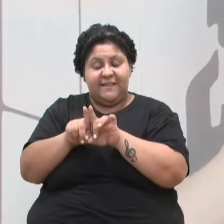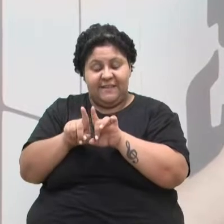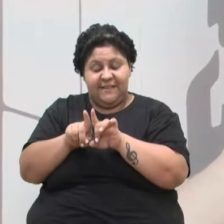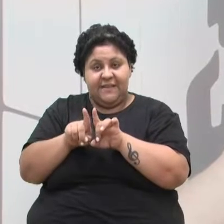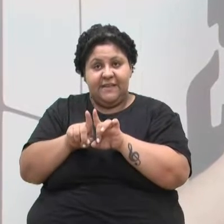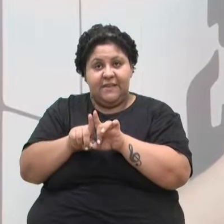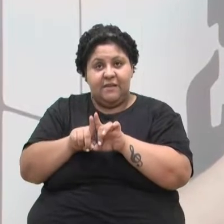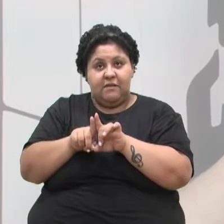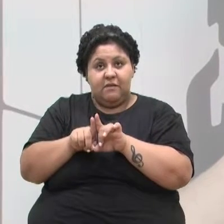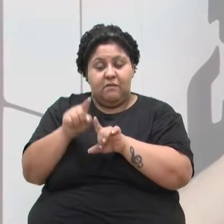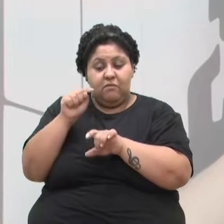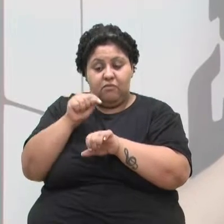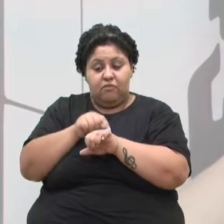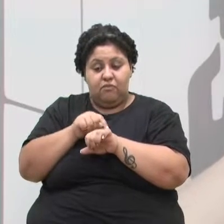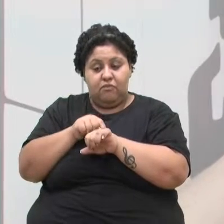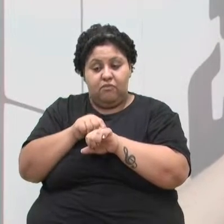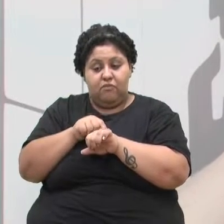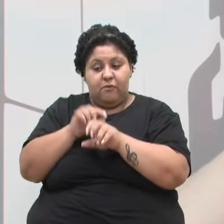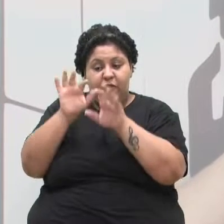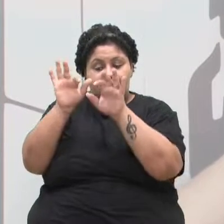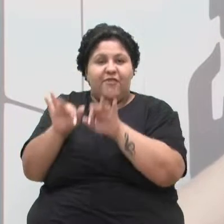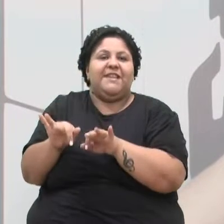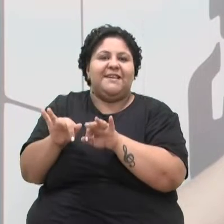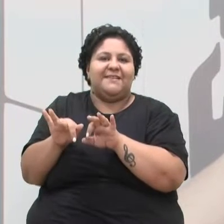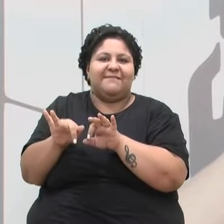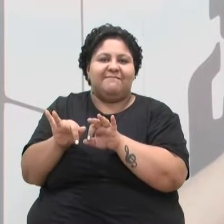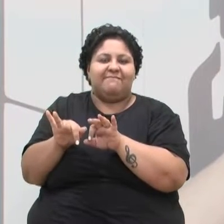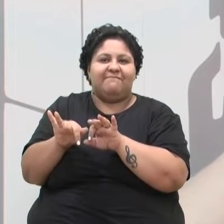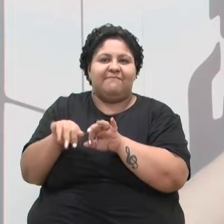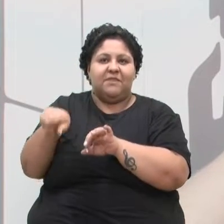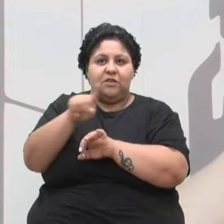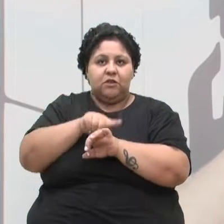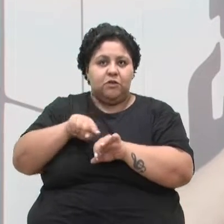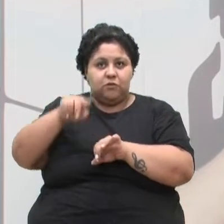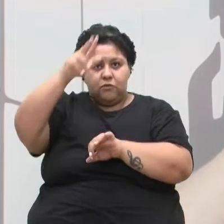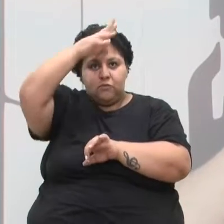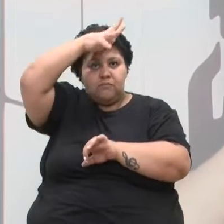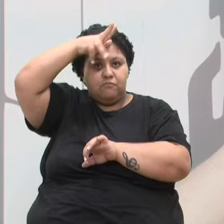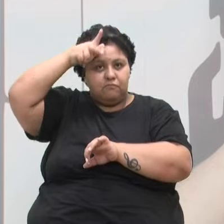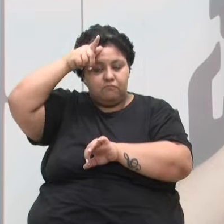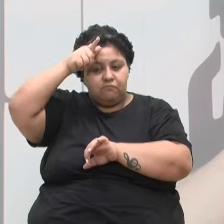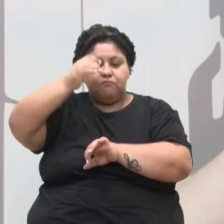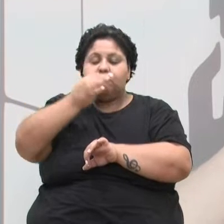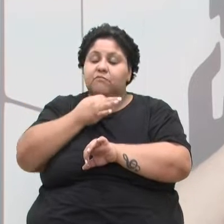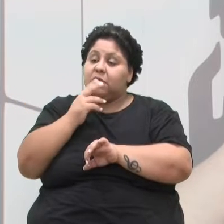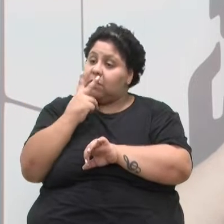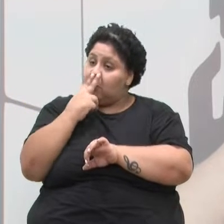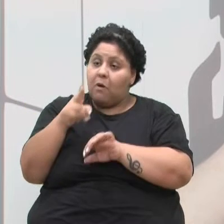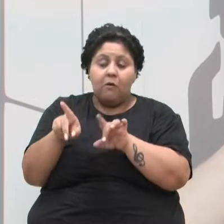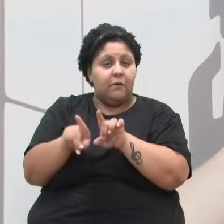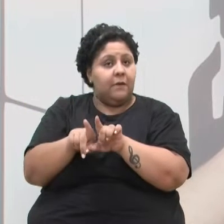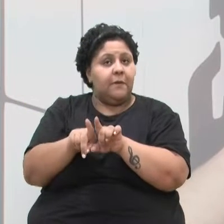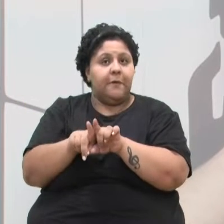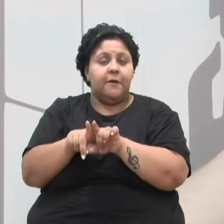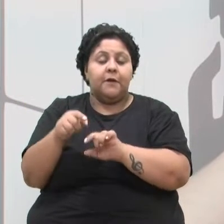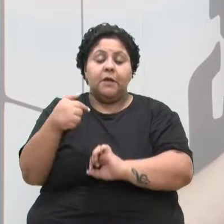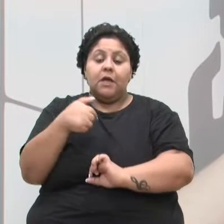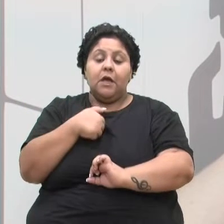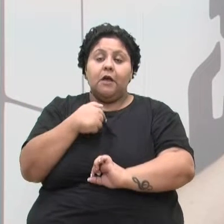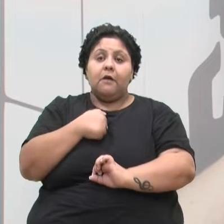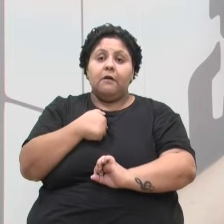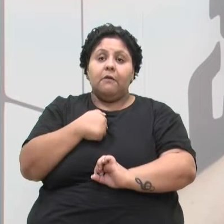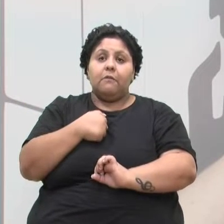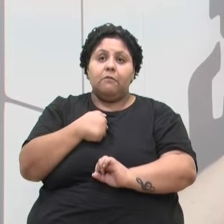momento que é para passar régua, como se diz, né? E o nosso município, Caxias do Sul, da mesma forma. Então,